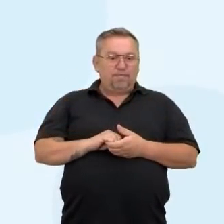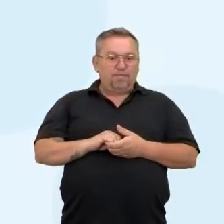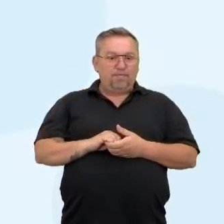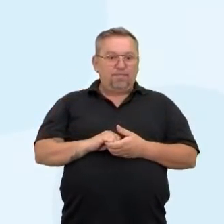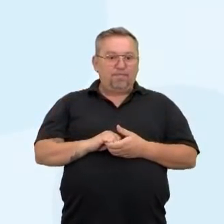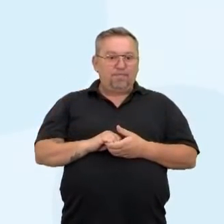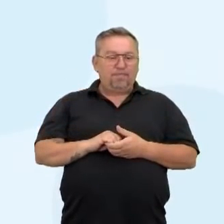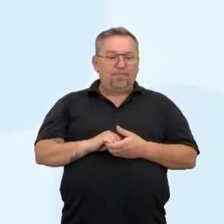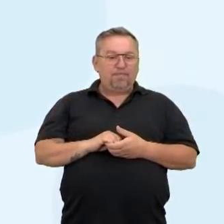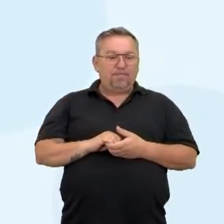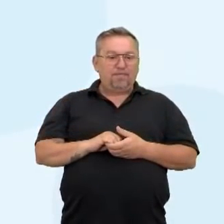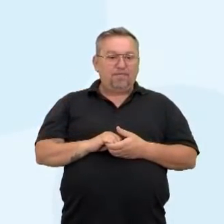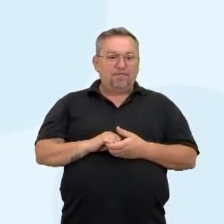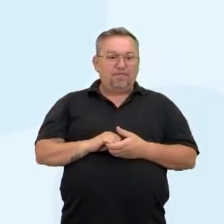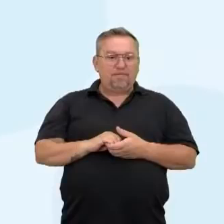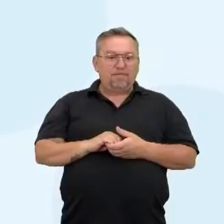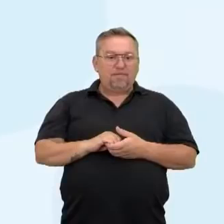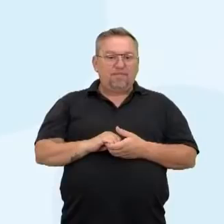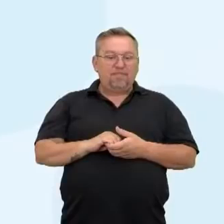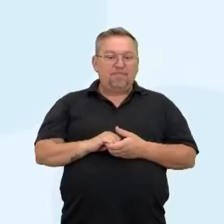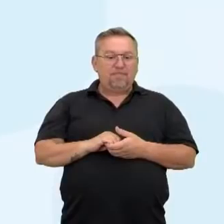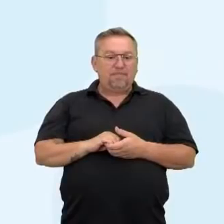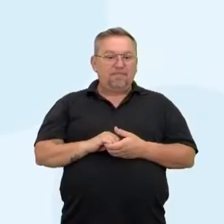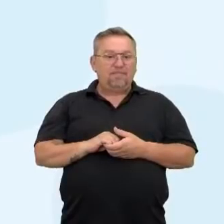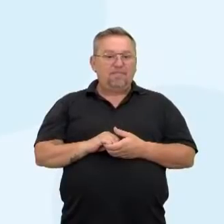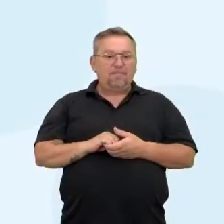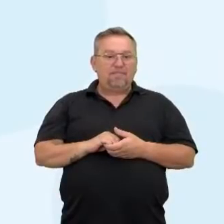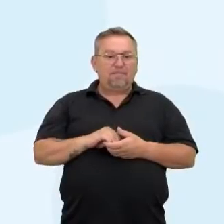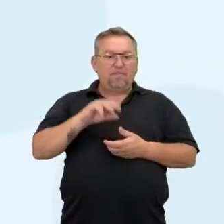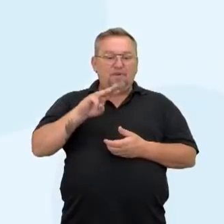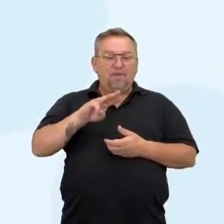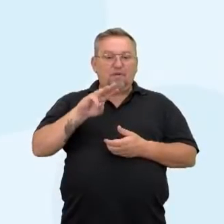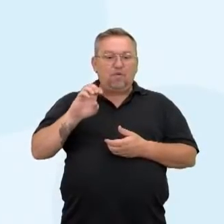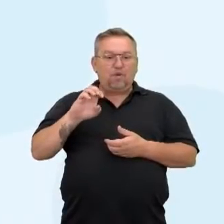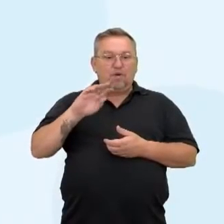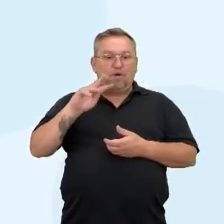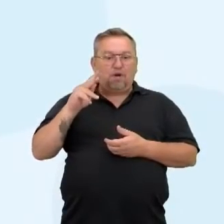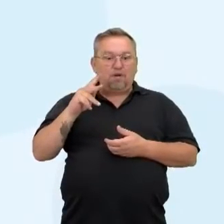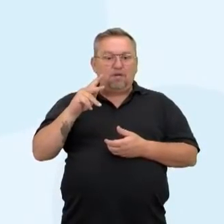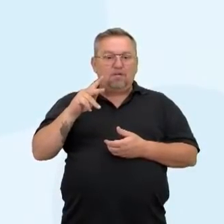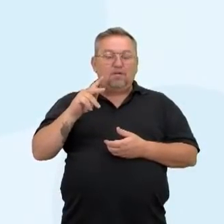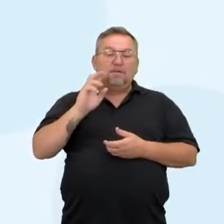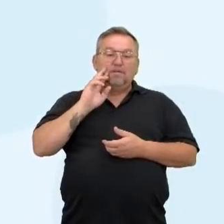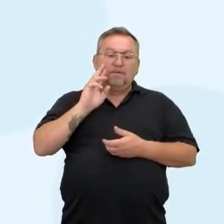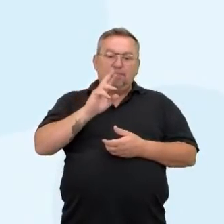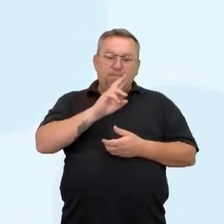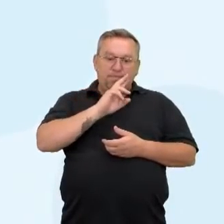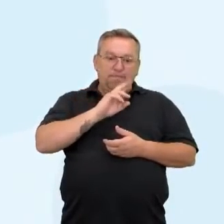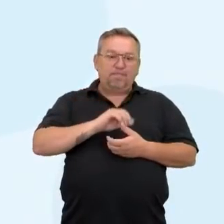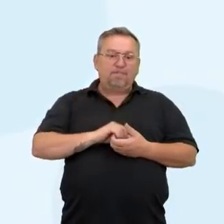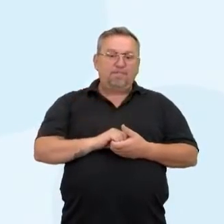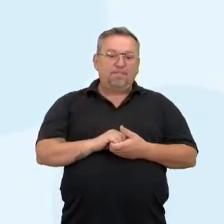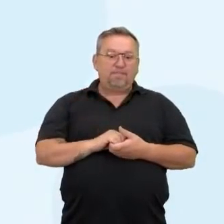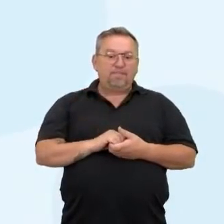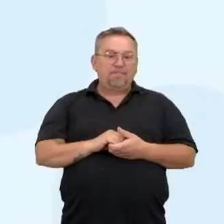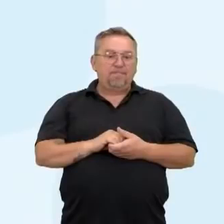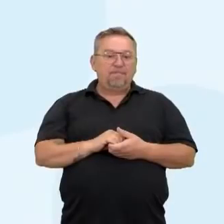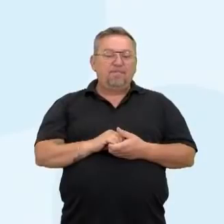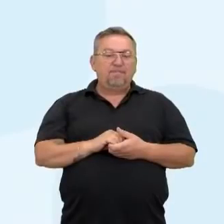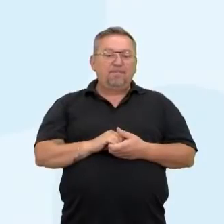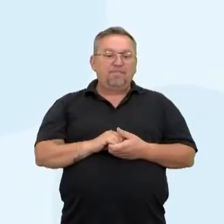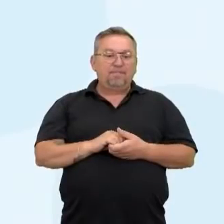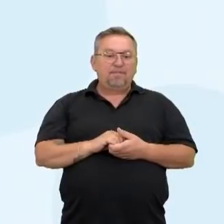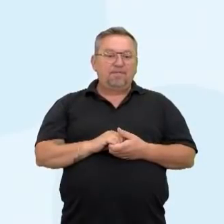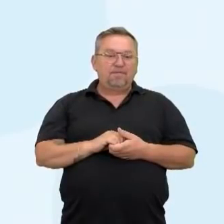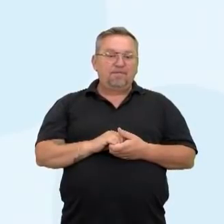eles jantaram. Nós jantamos, desculpa. We had dinner at a restaurant. No restaurante. Então, três informações. À noite, nós jantamos no restaurante.